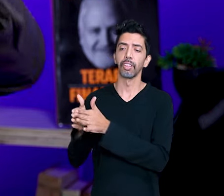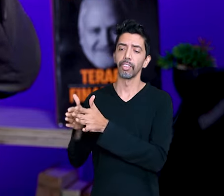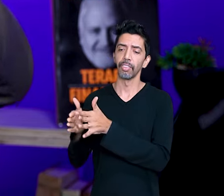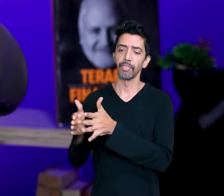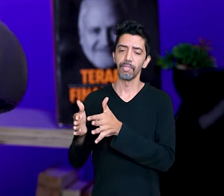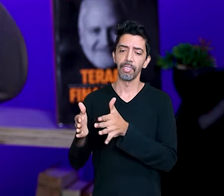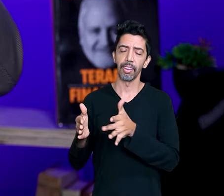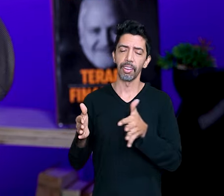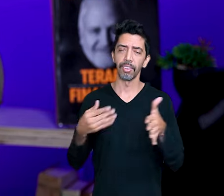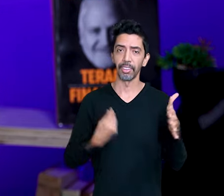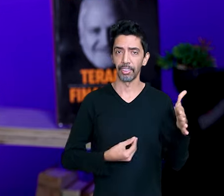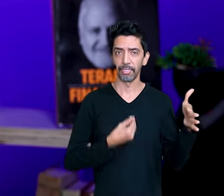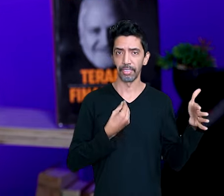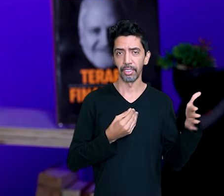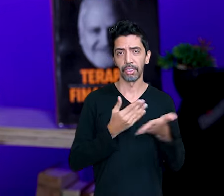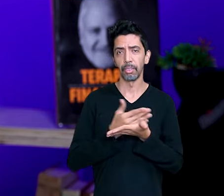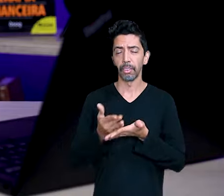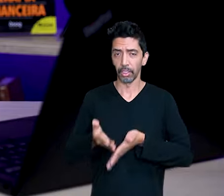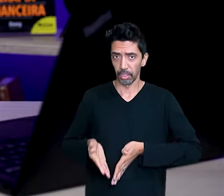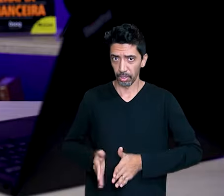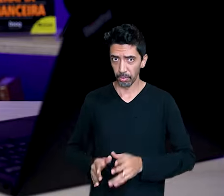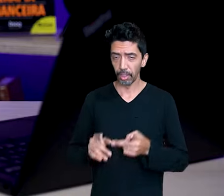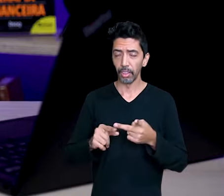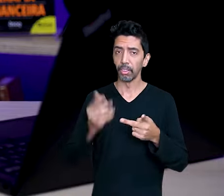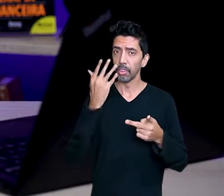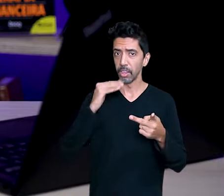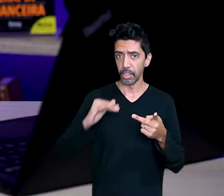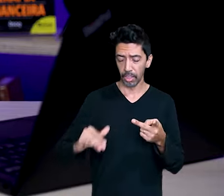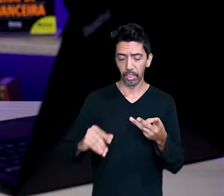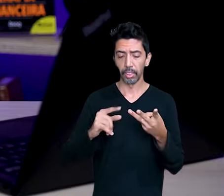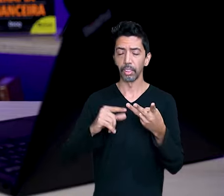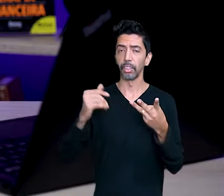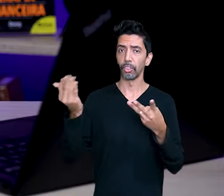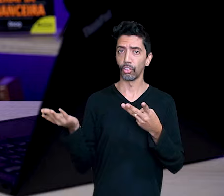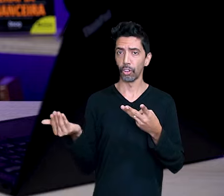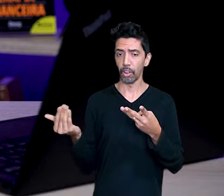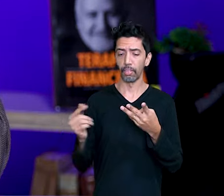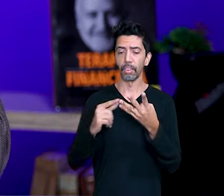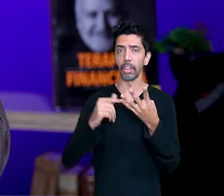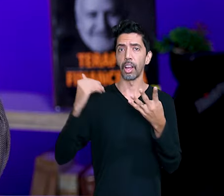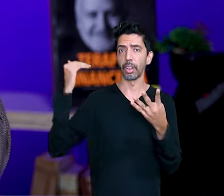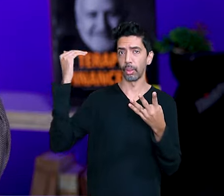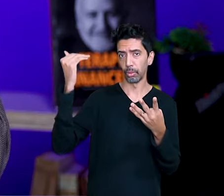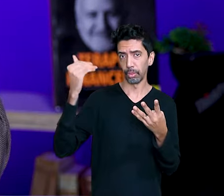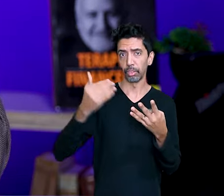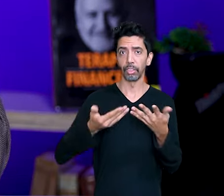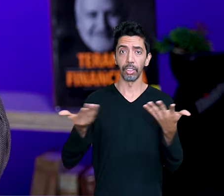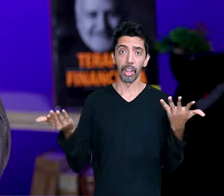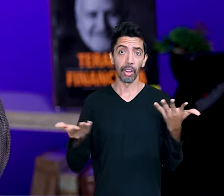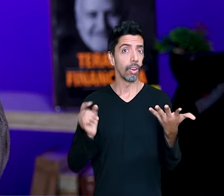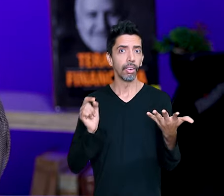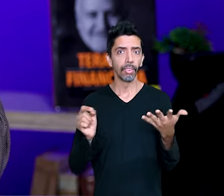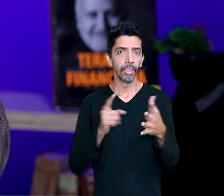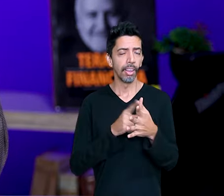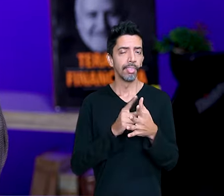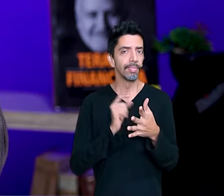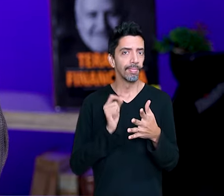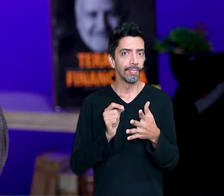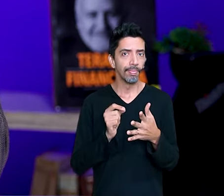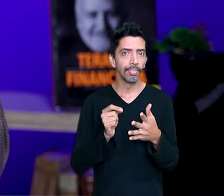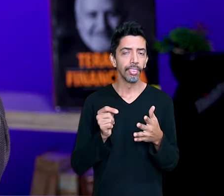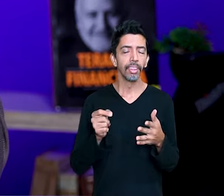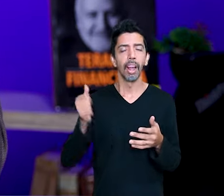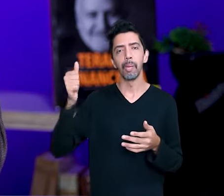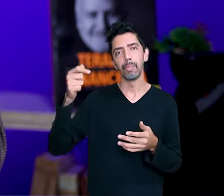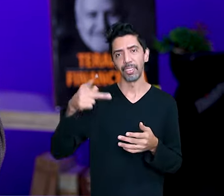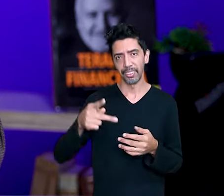nascimento, criança, jovem, adulto, estamos agora aí numa fase de aposentadoria. Uma fase que as pessoas